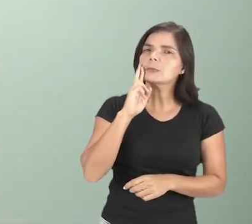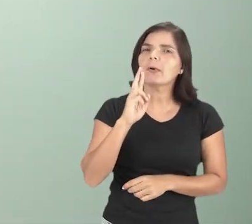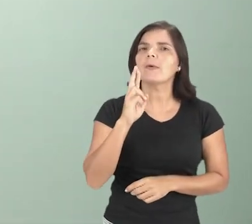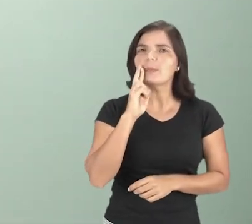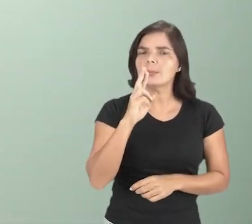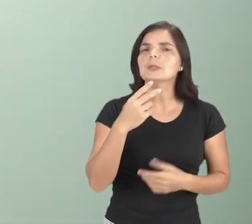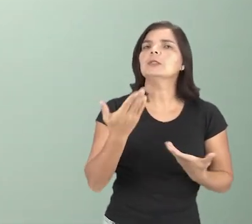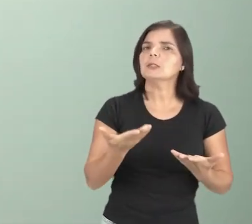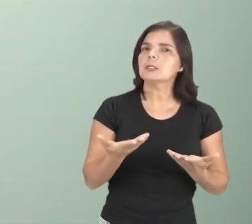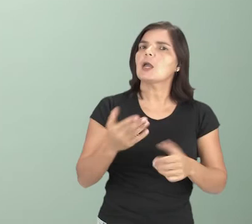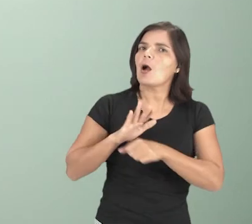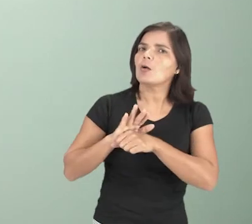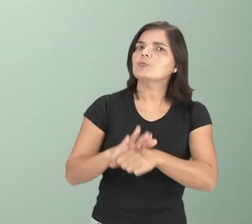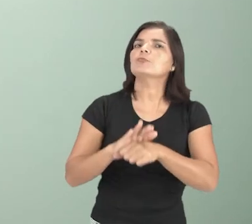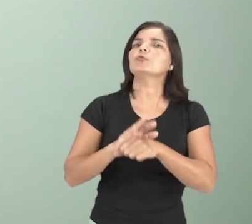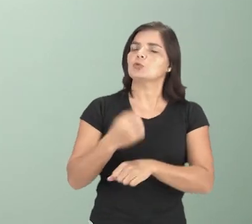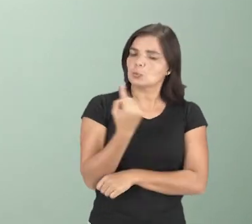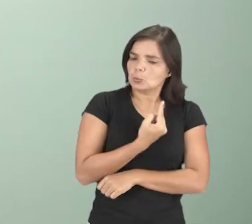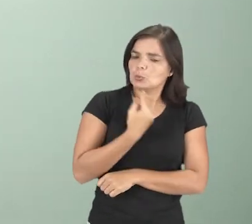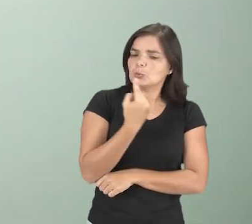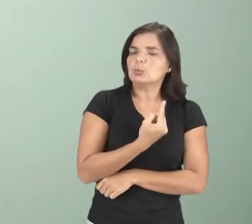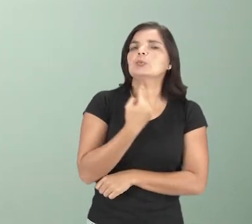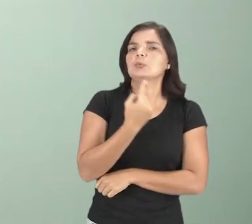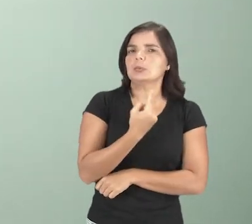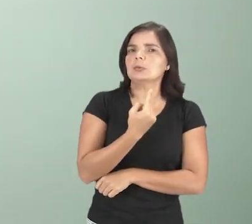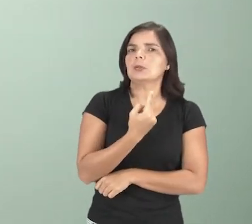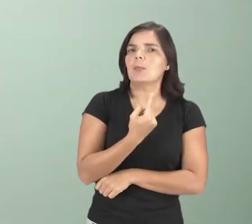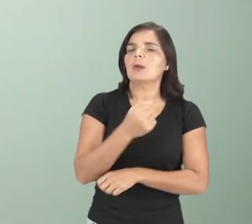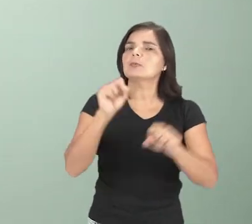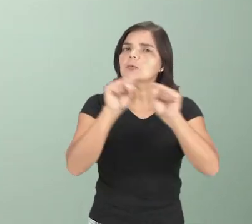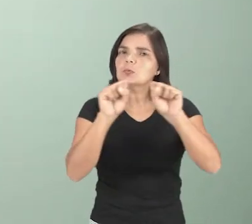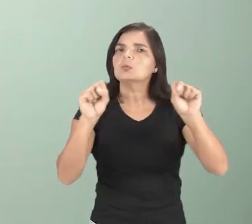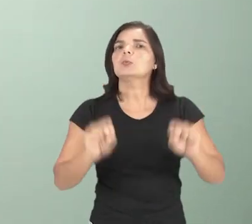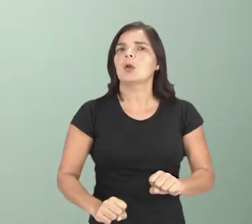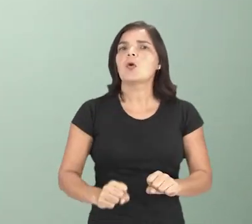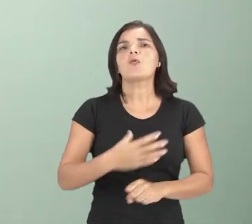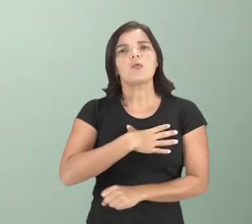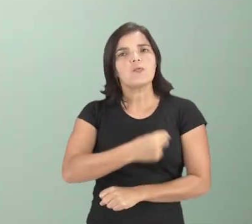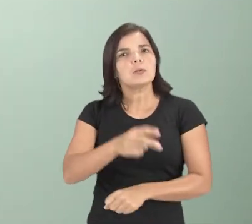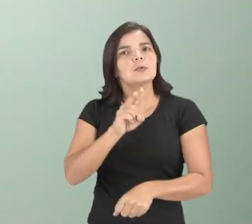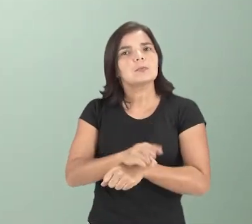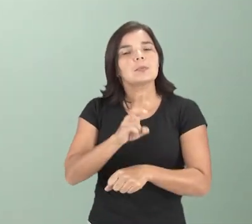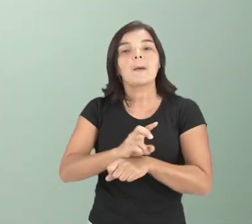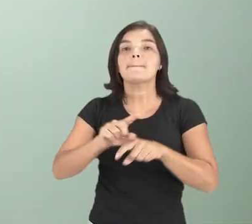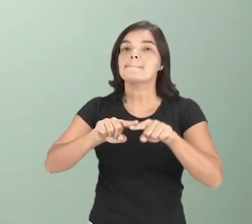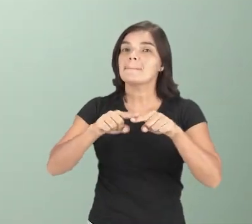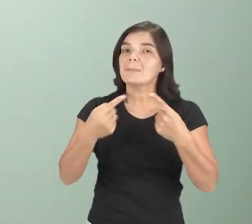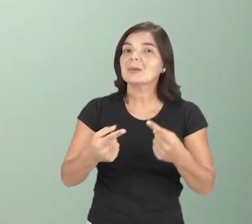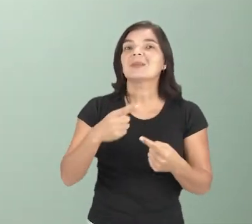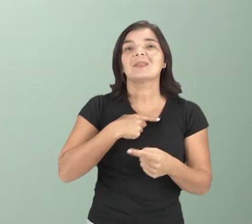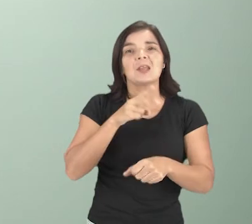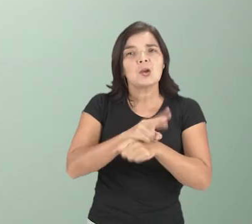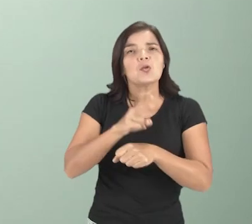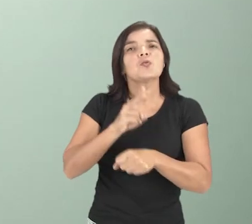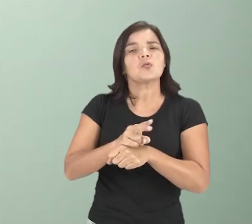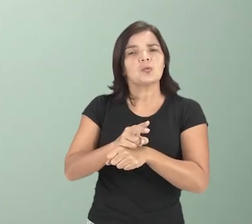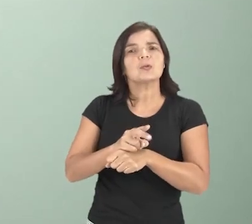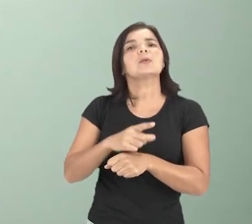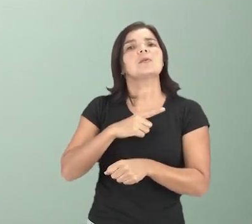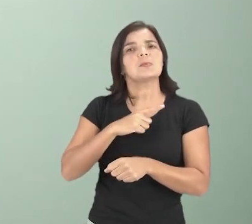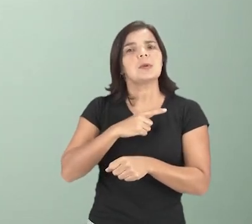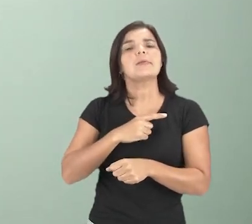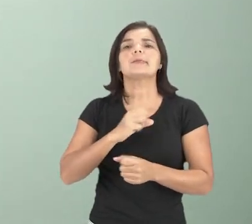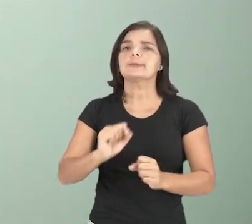mulher que é provedora, dessa mulher sozinha, na contramão do sistema, com filhos para criar, mas tendo que criar condições